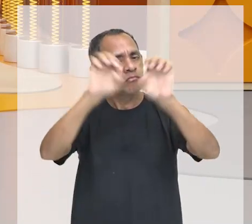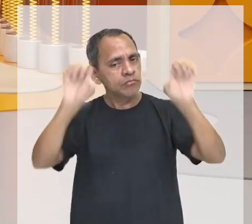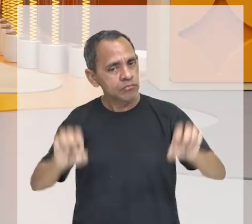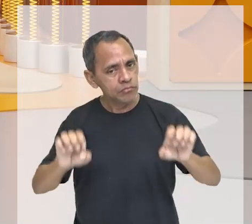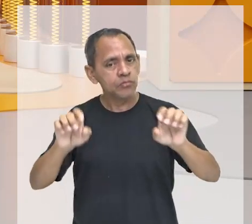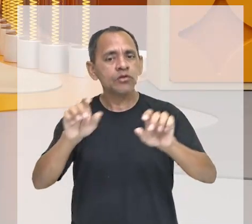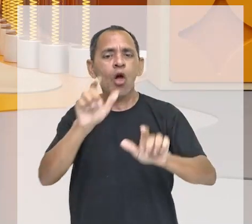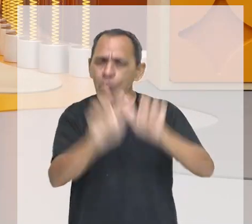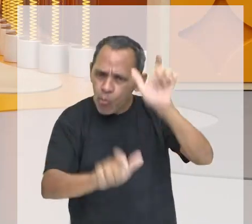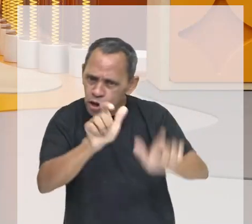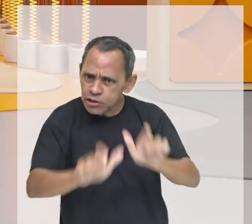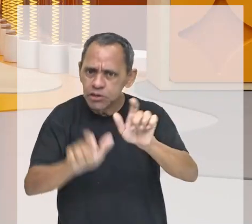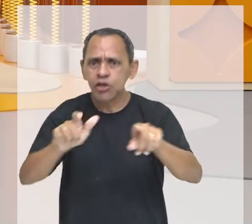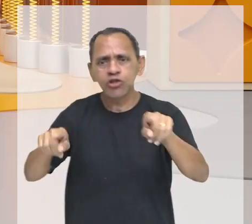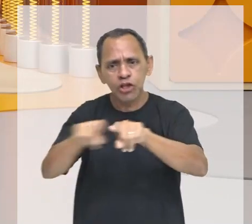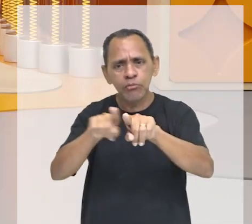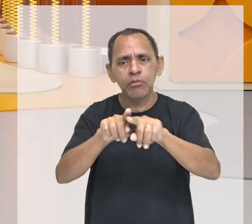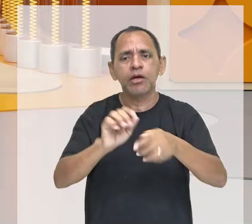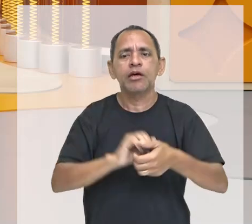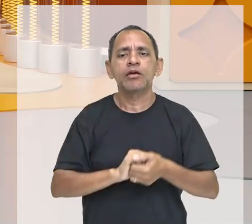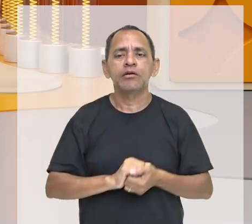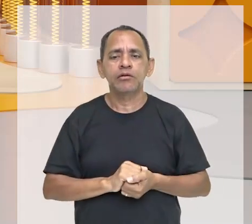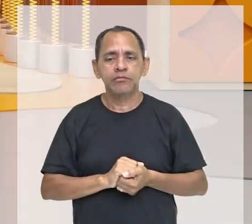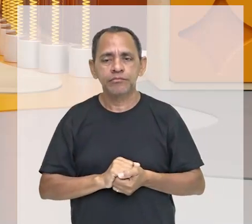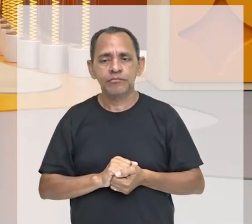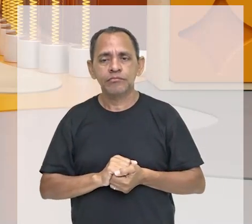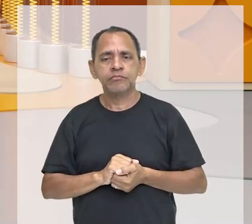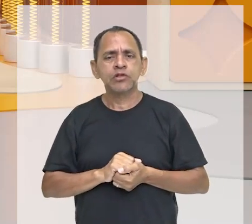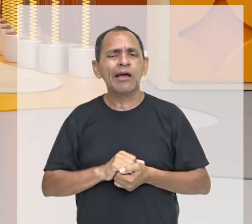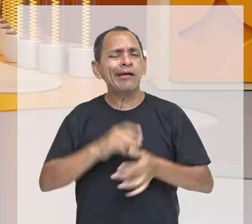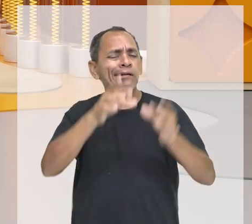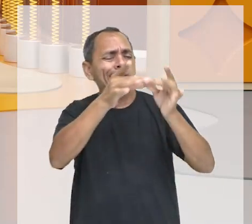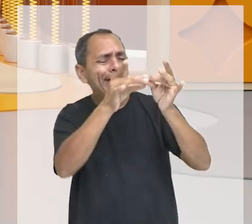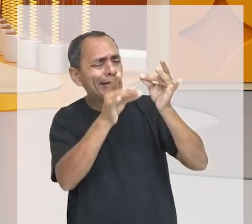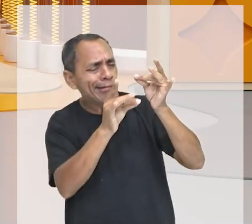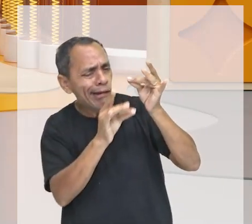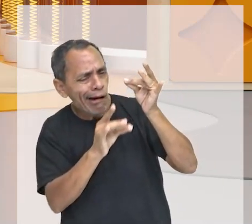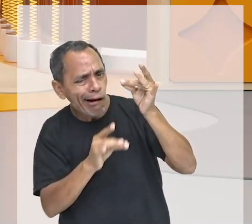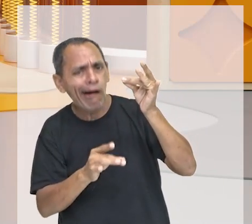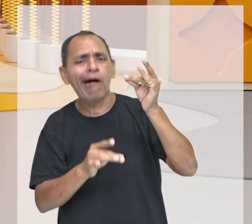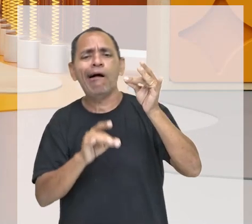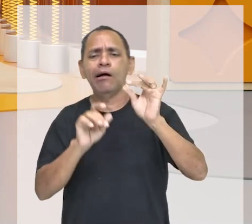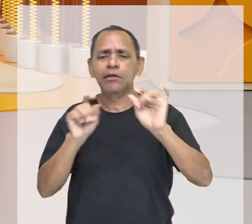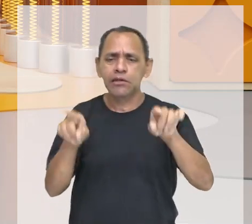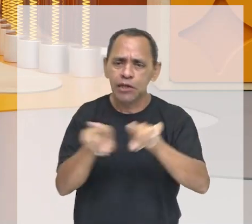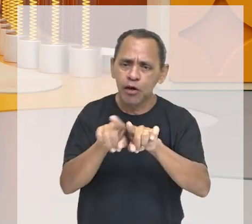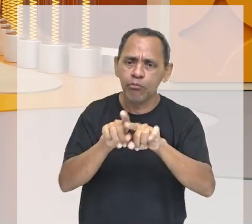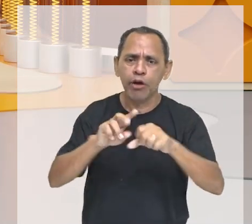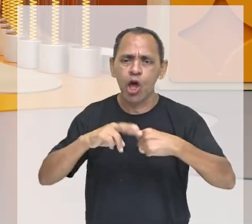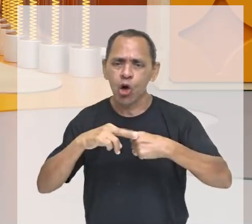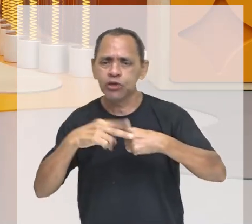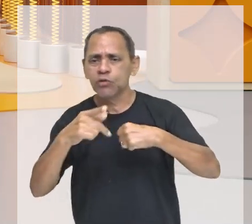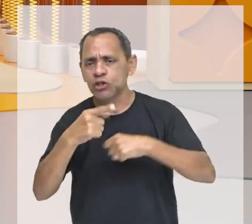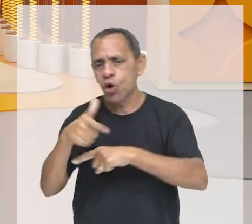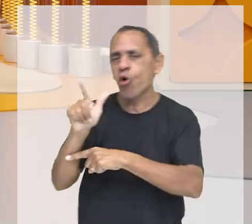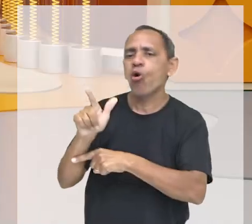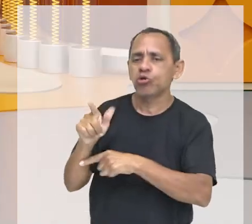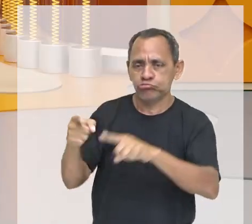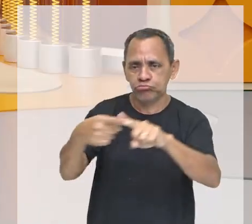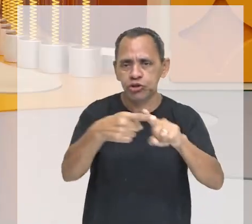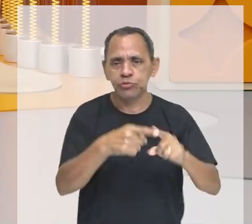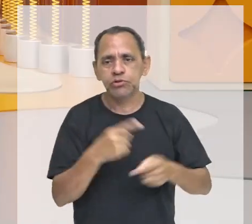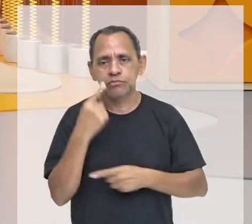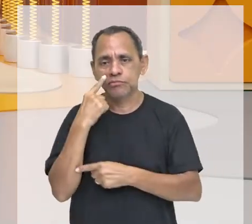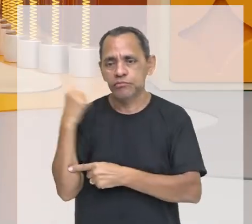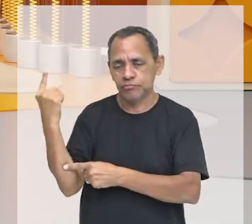em população e aí outros detalhes e consequências mais. Mas vamos dar uma olhada aí em alguns